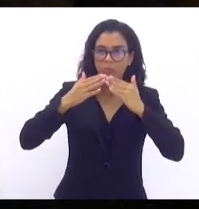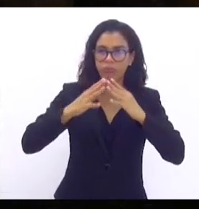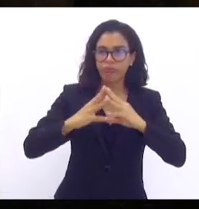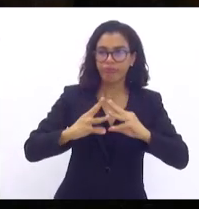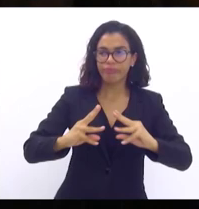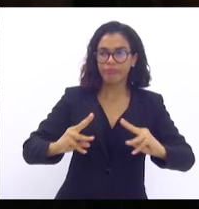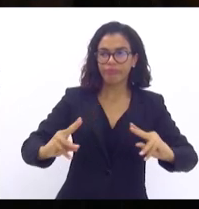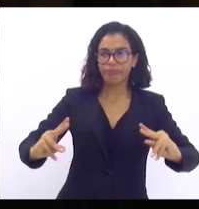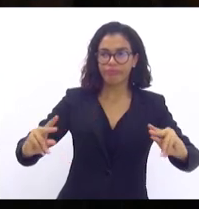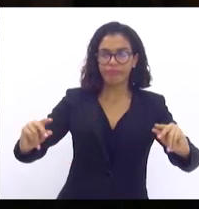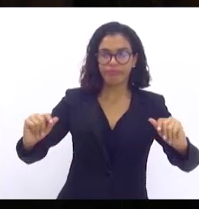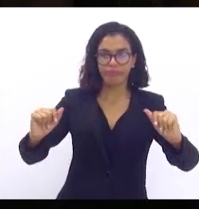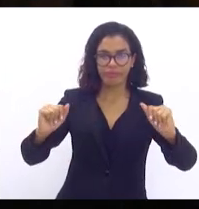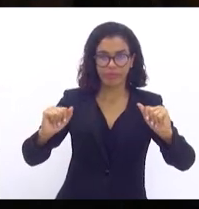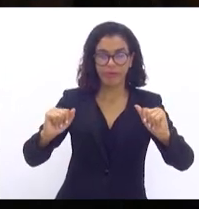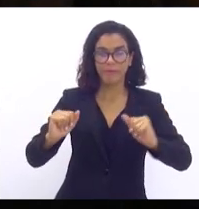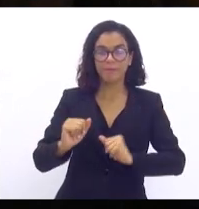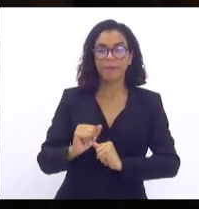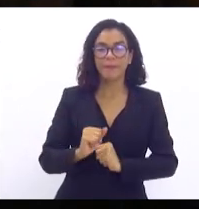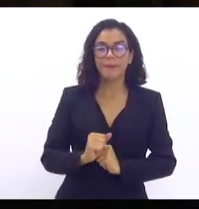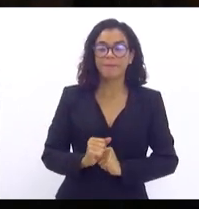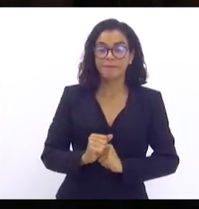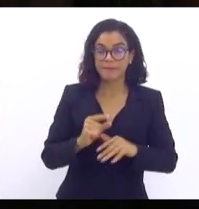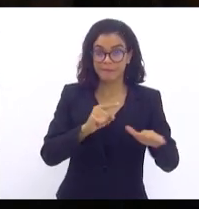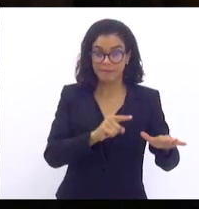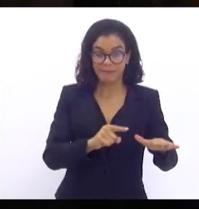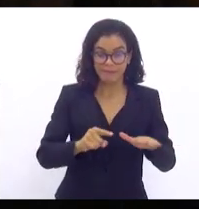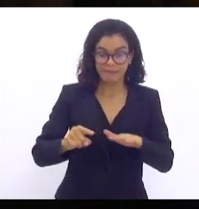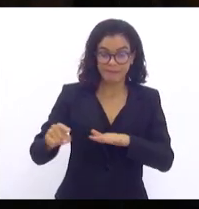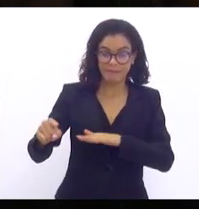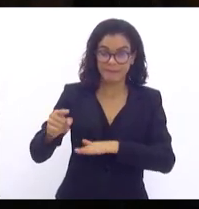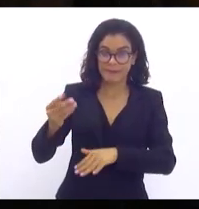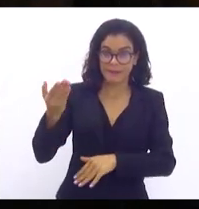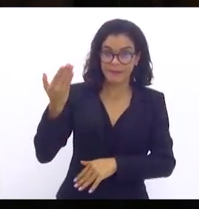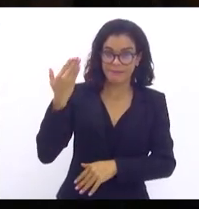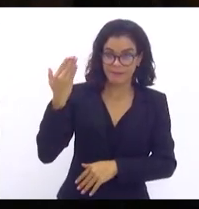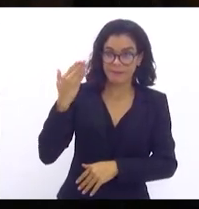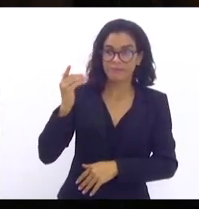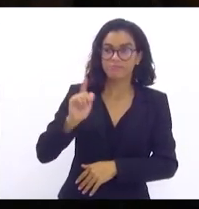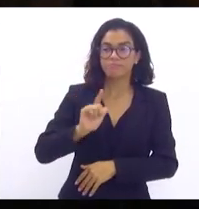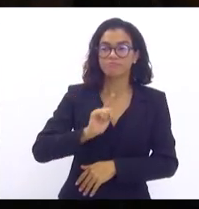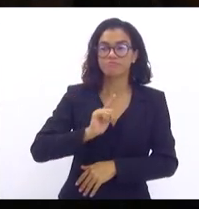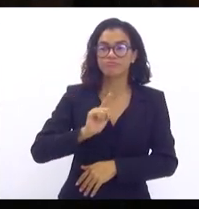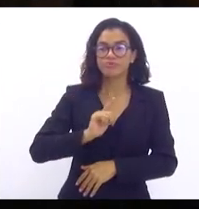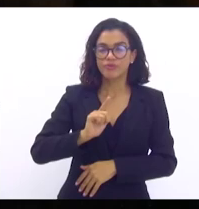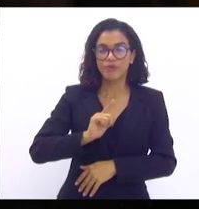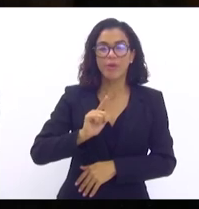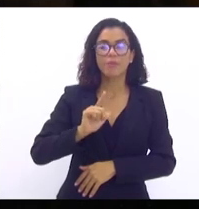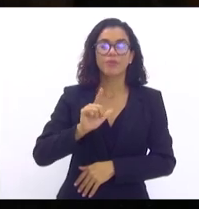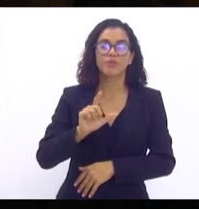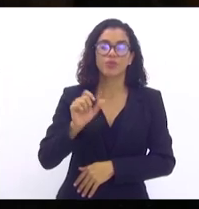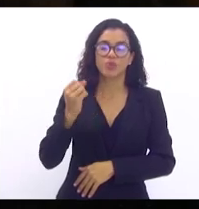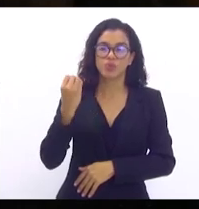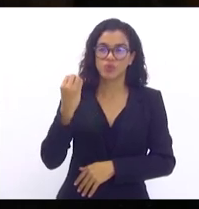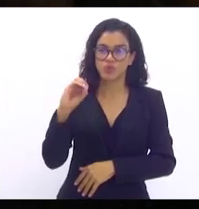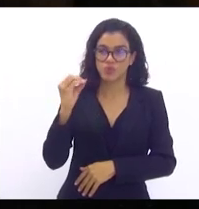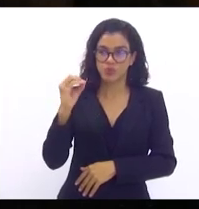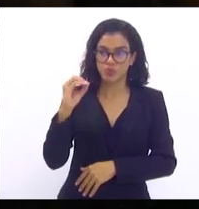Terra. Dizia que na semana passada nós tivemos a tragédia no Rio Grande do